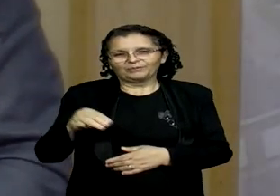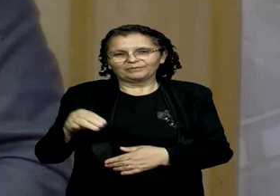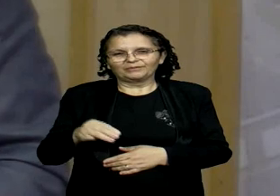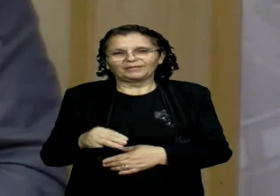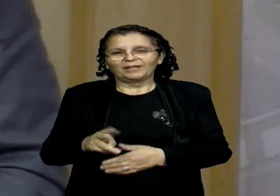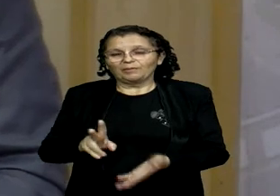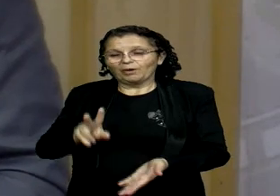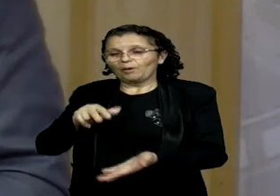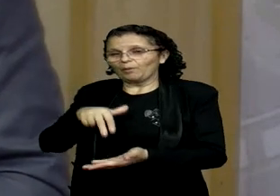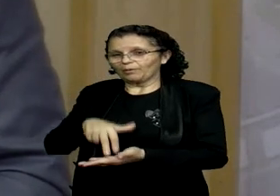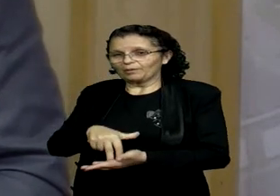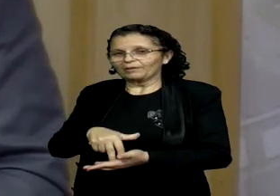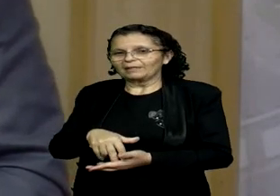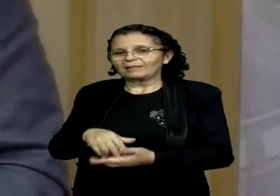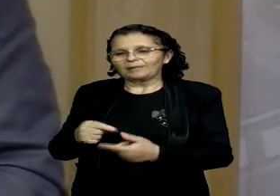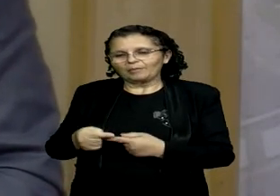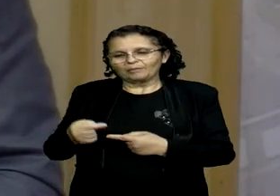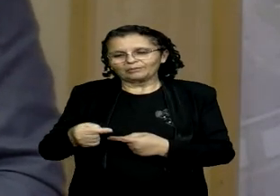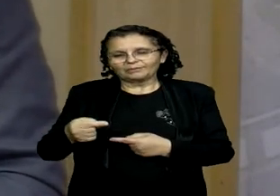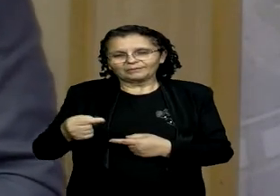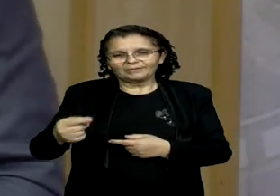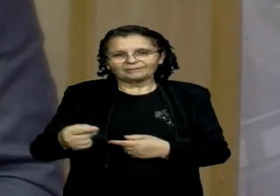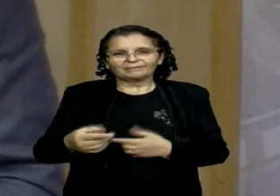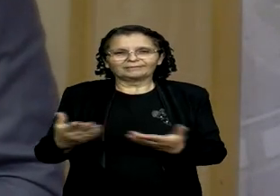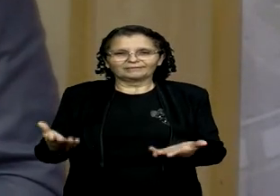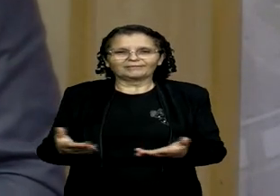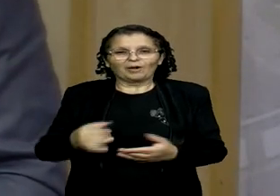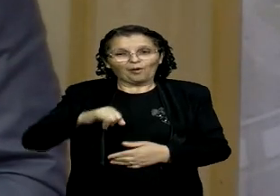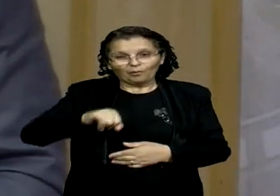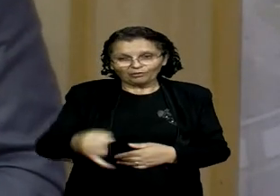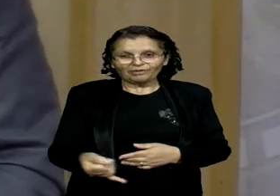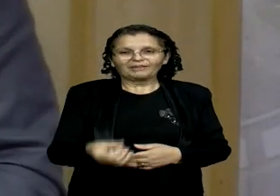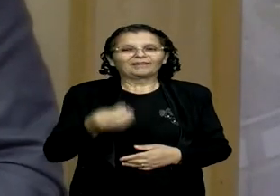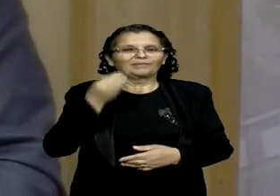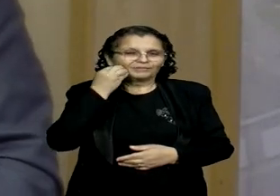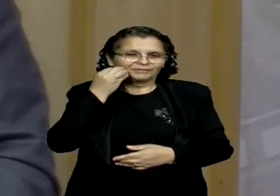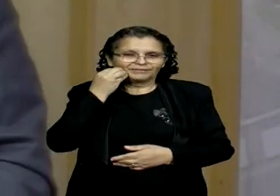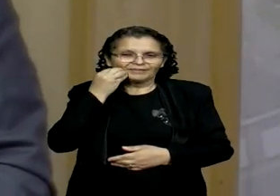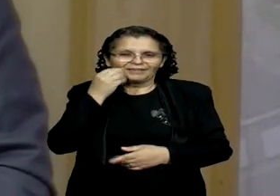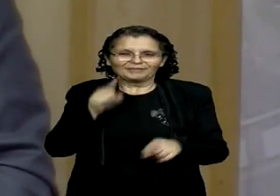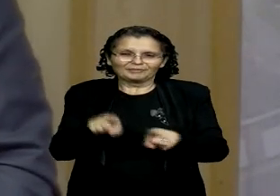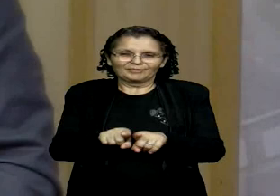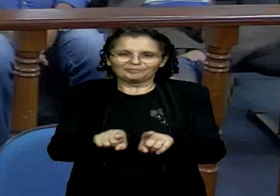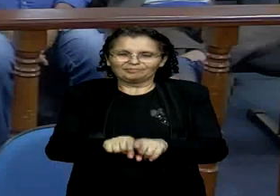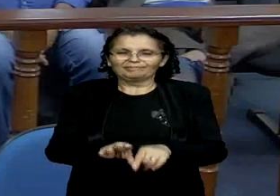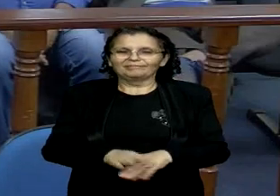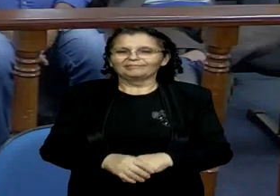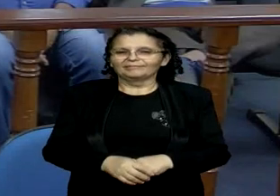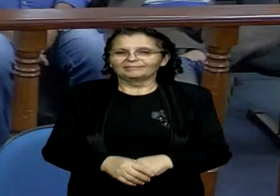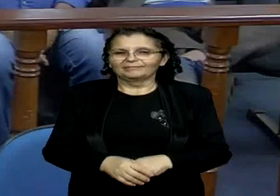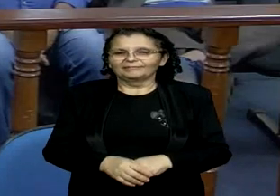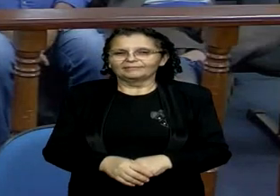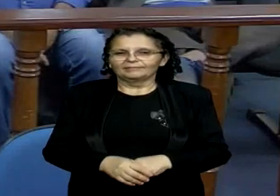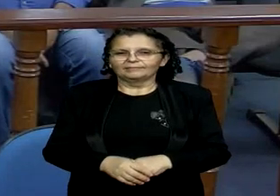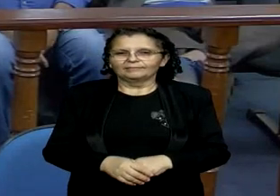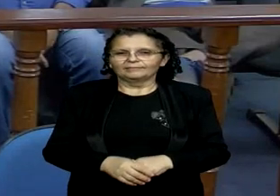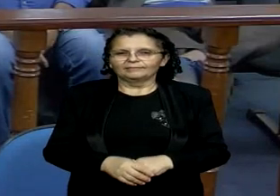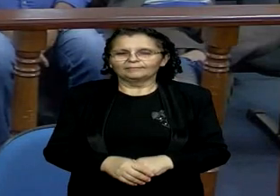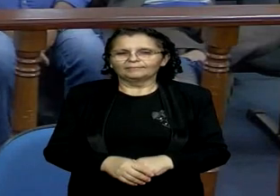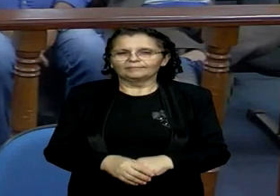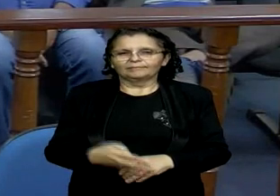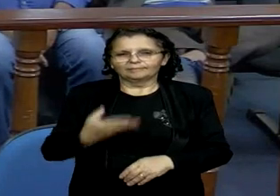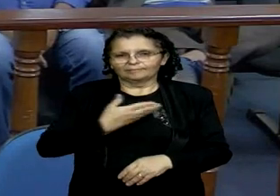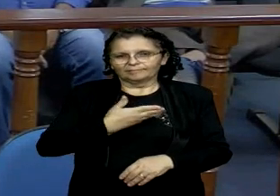ele usa a tribuna aqui, sempre passa mais uns 3 minutinhos, então vou utilizar da mesma ferramenta, né? Prezados